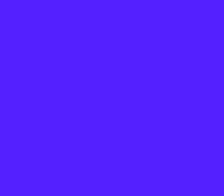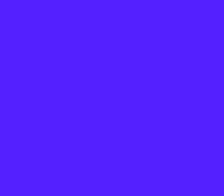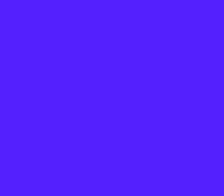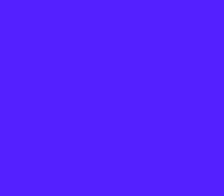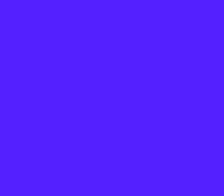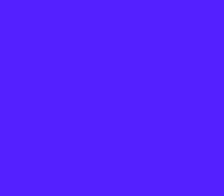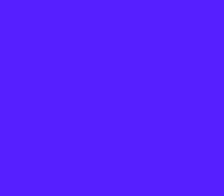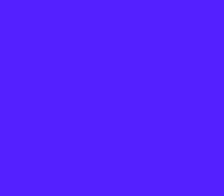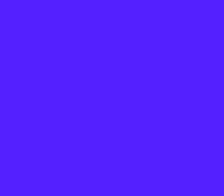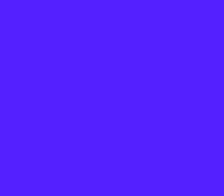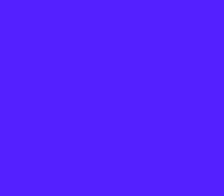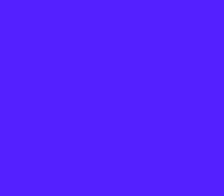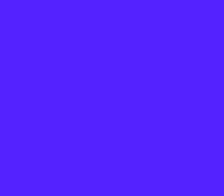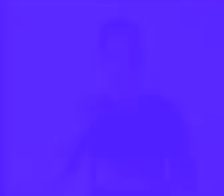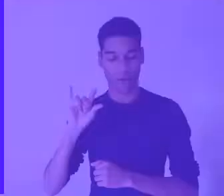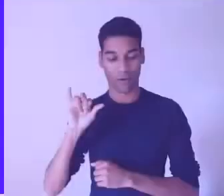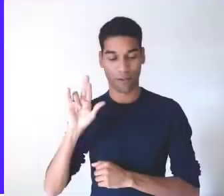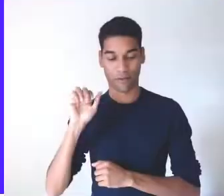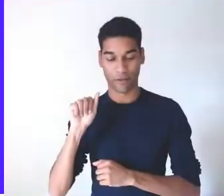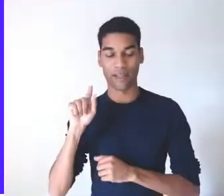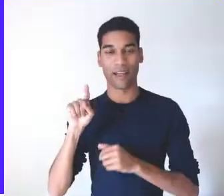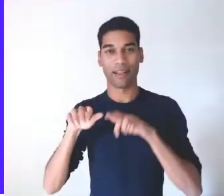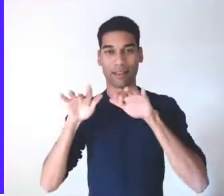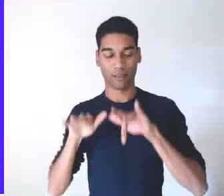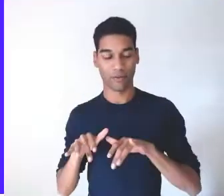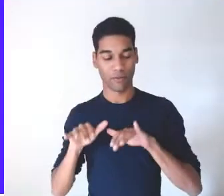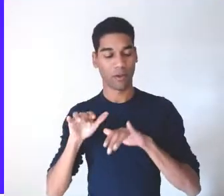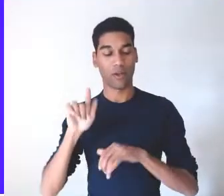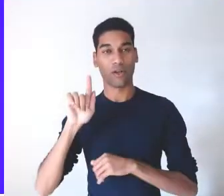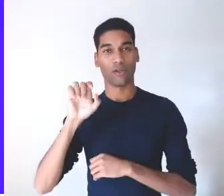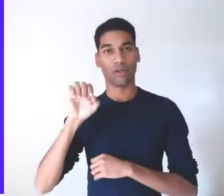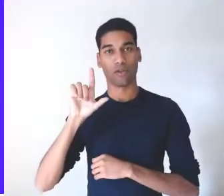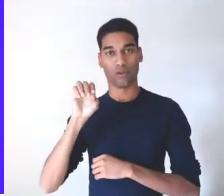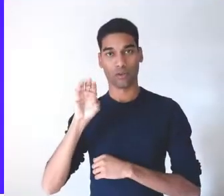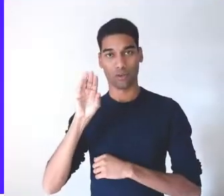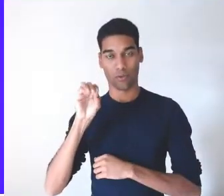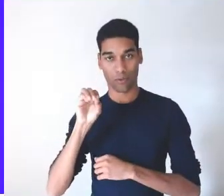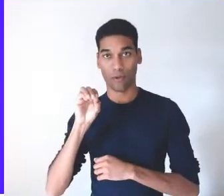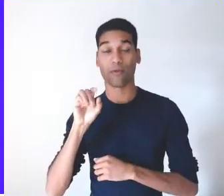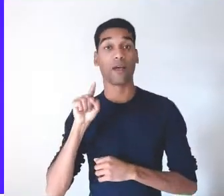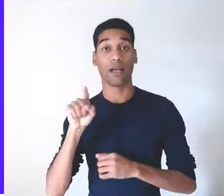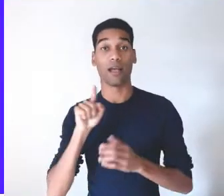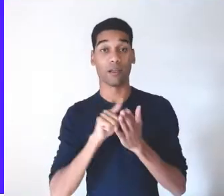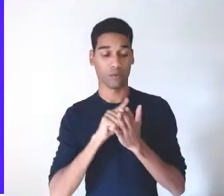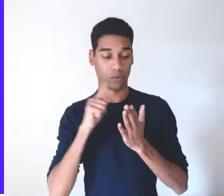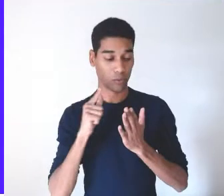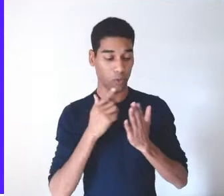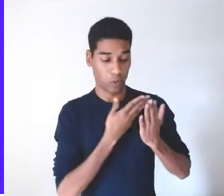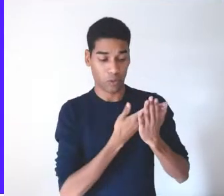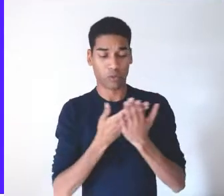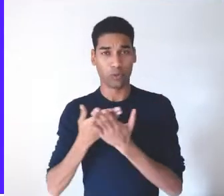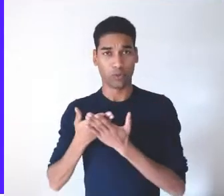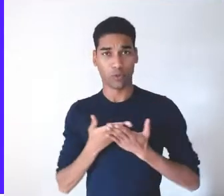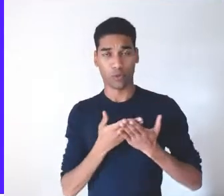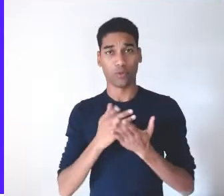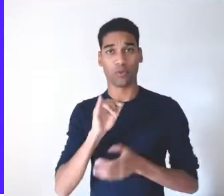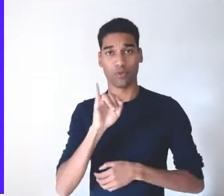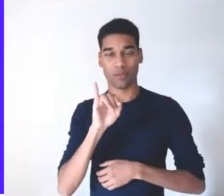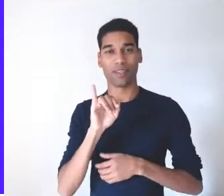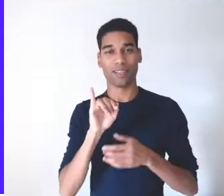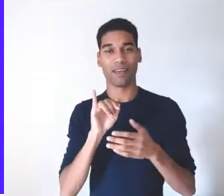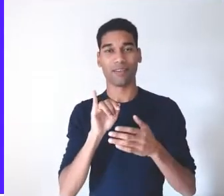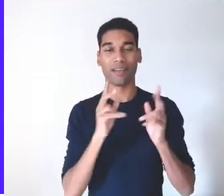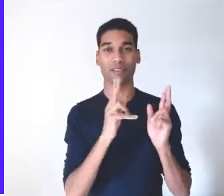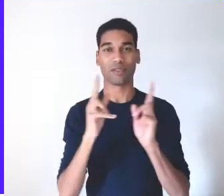colunista do jornal O Globo. Ela comenta economia nos telejornais Estúdio I e edição das 18, em pauta e jornal